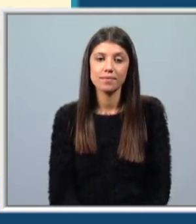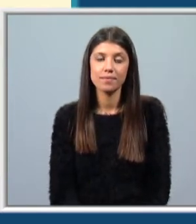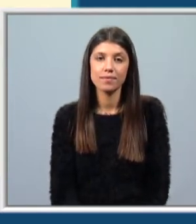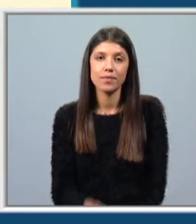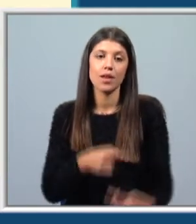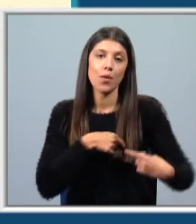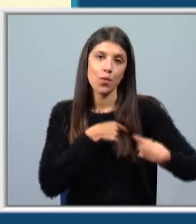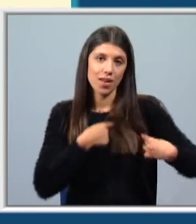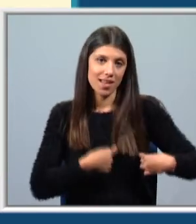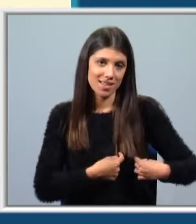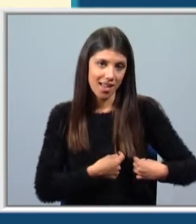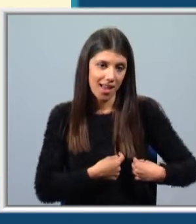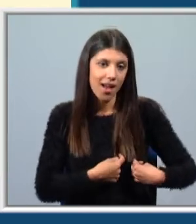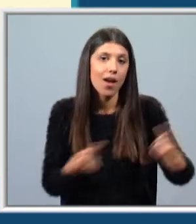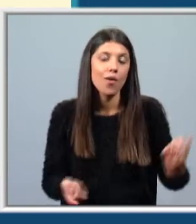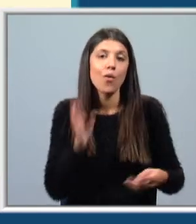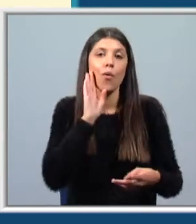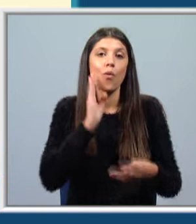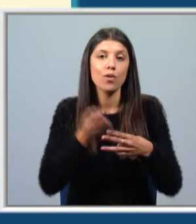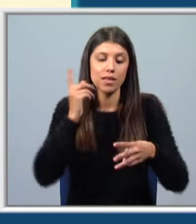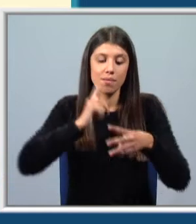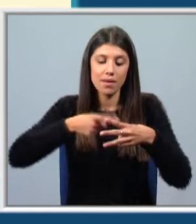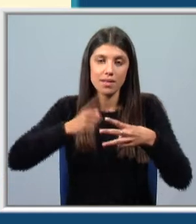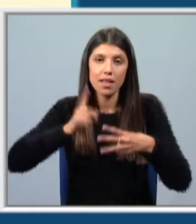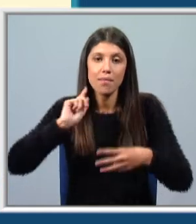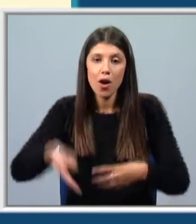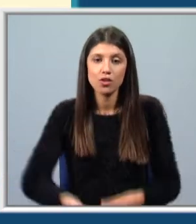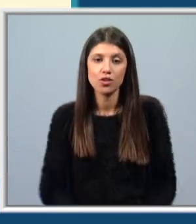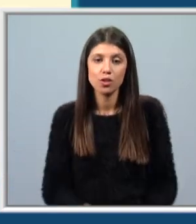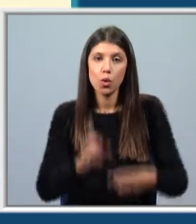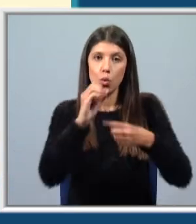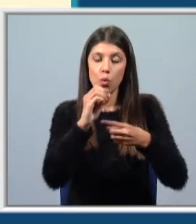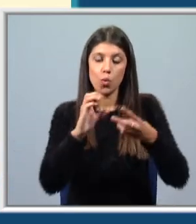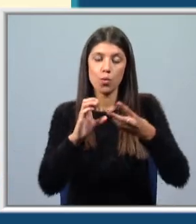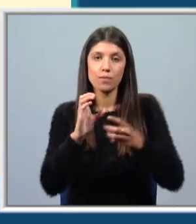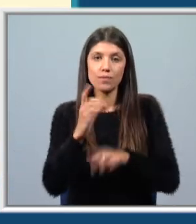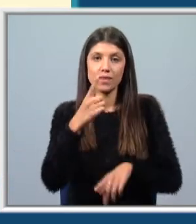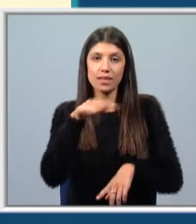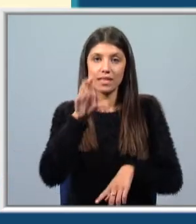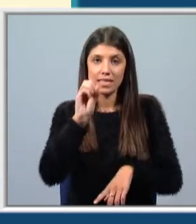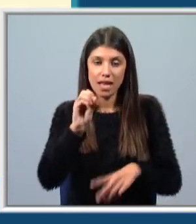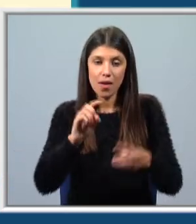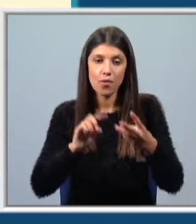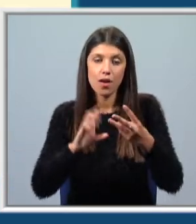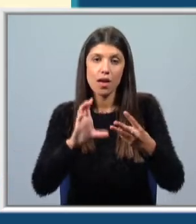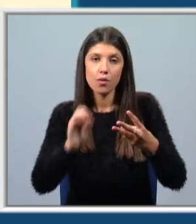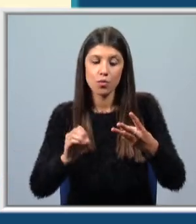Coração. Acaba em qual sílaba? U, são, cu.